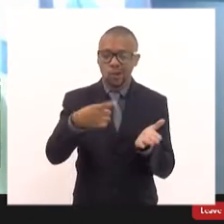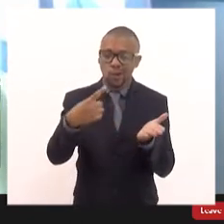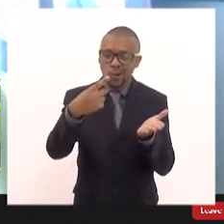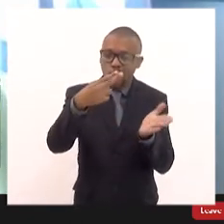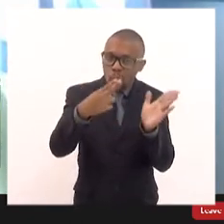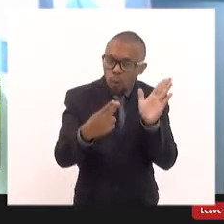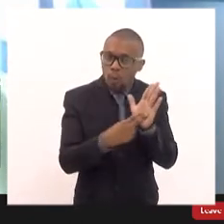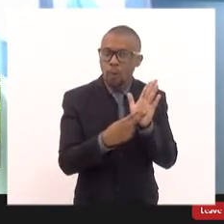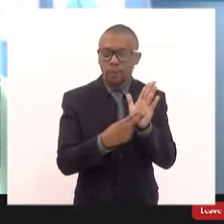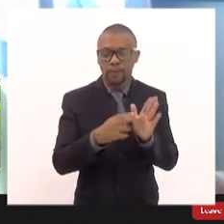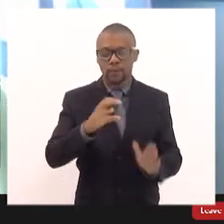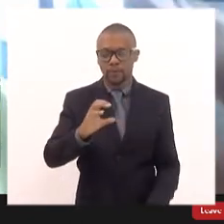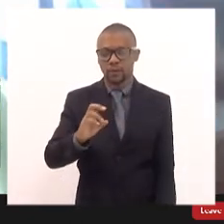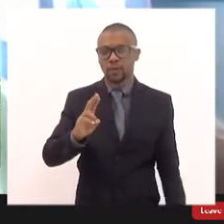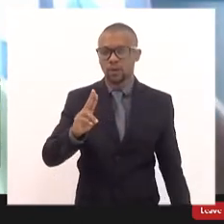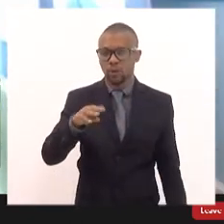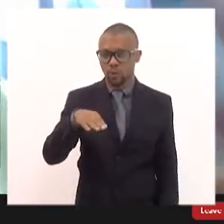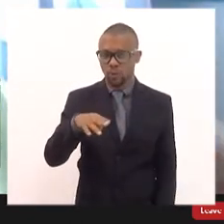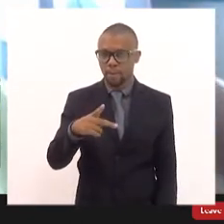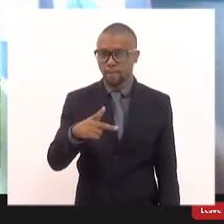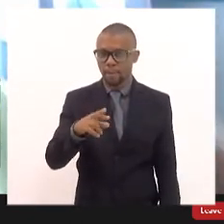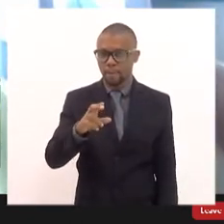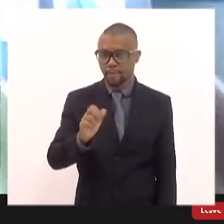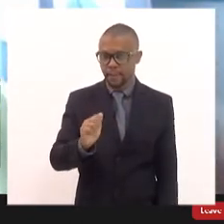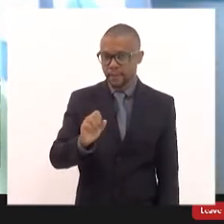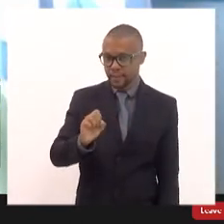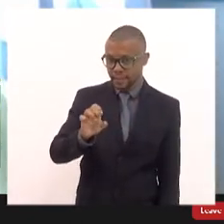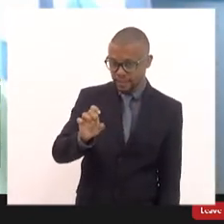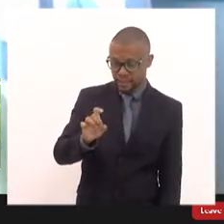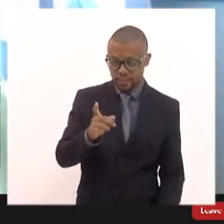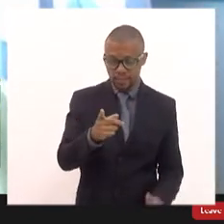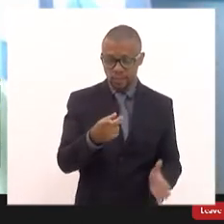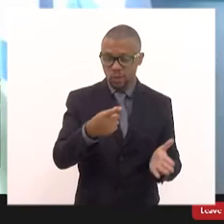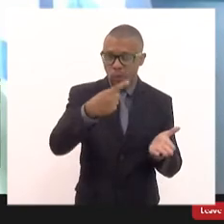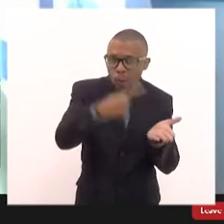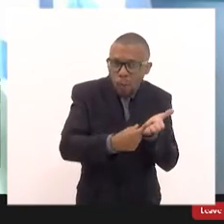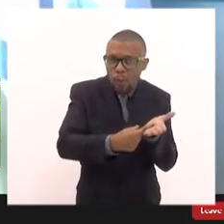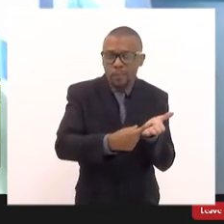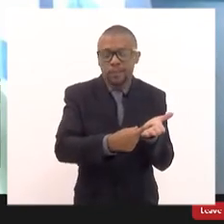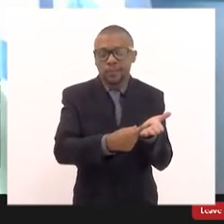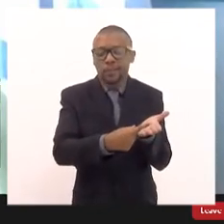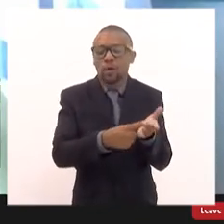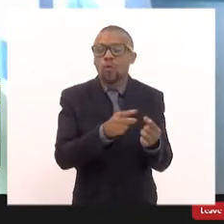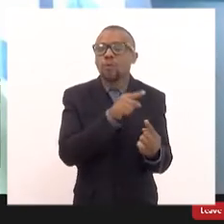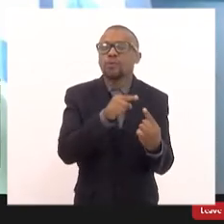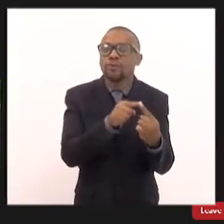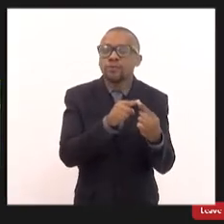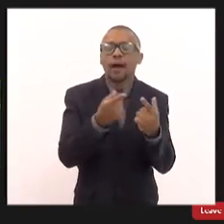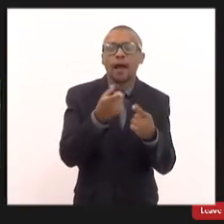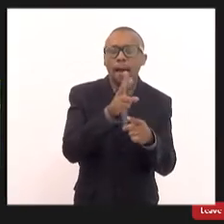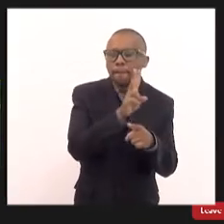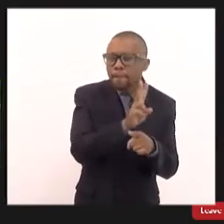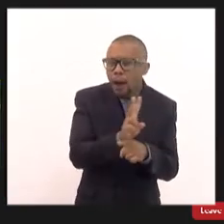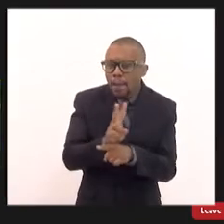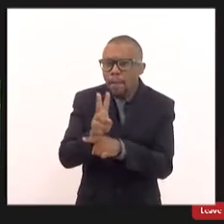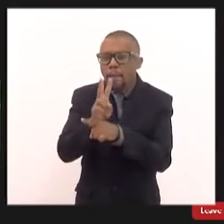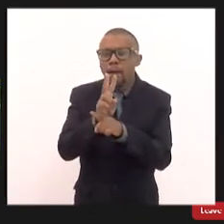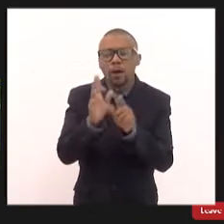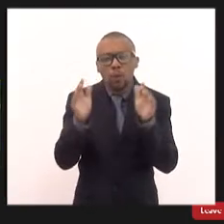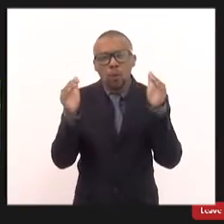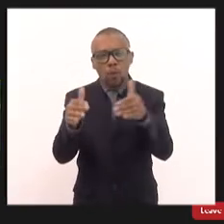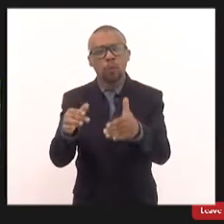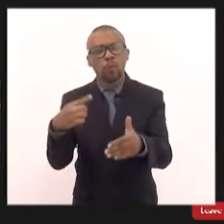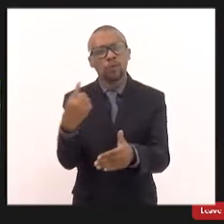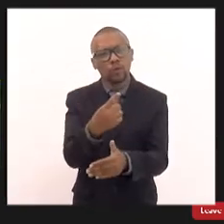redundante, ela se esforça por tentar fazer cumprir as leis. No nosso país, as leis